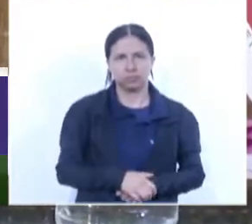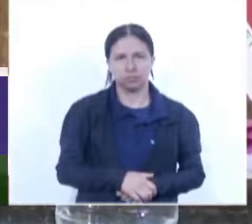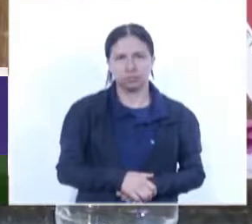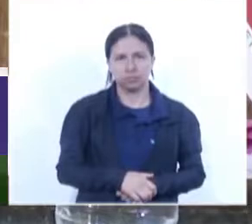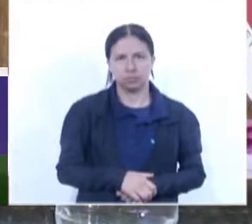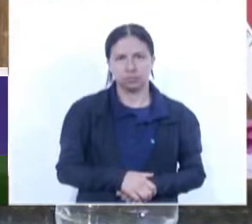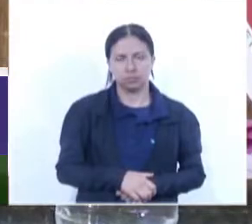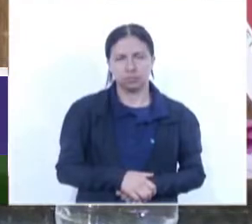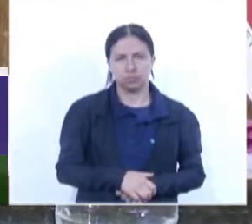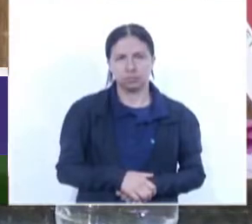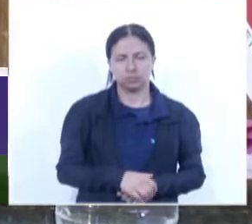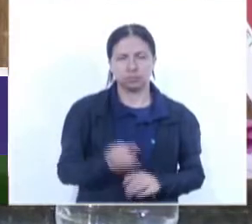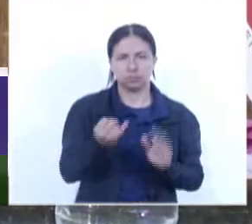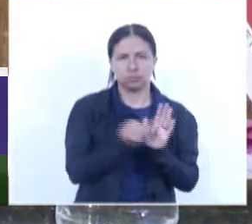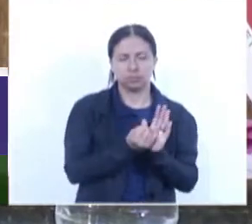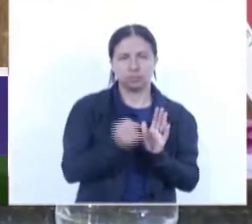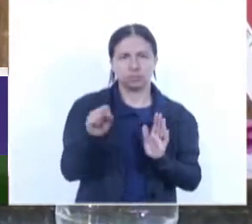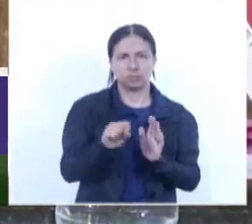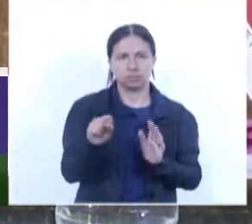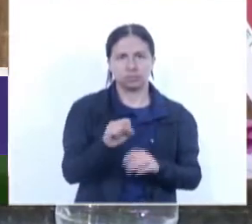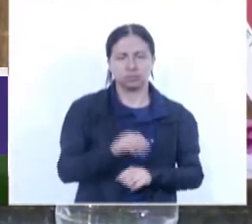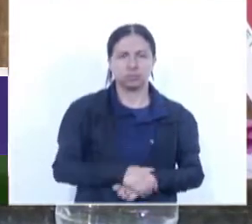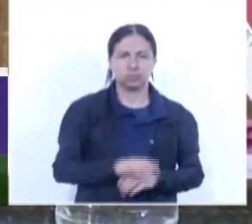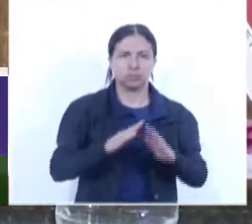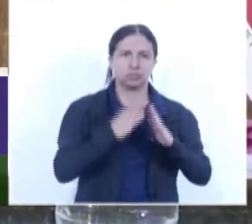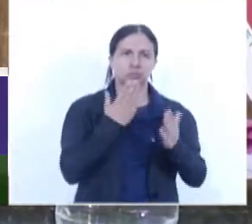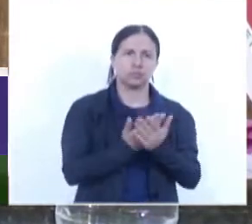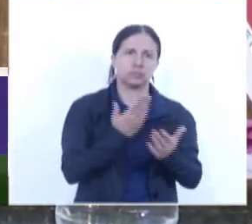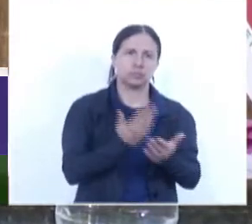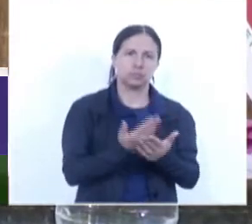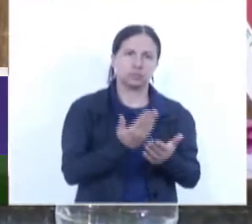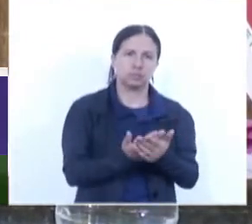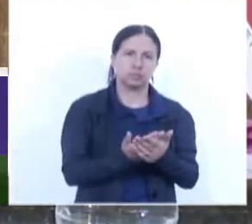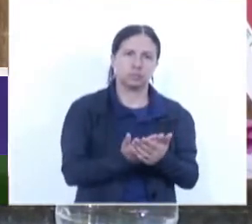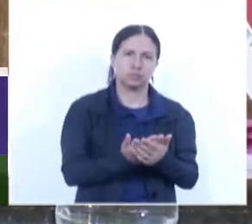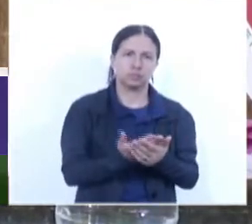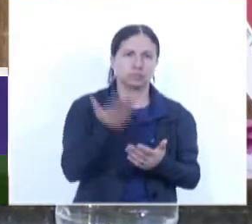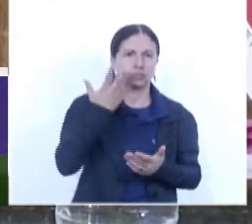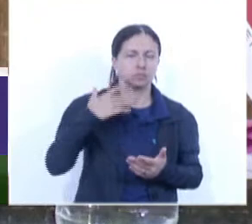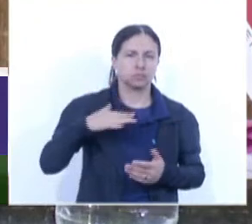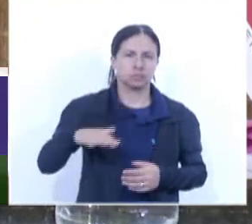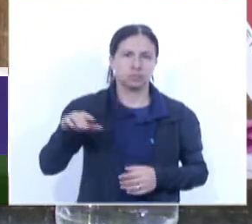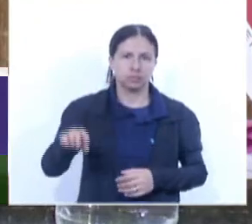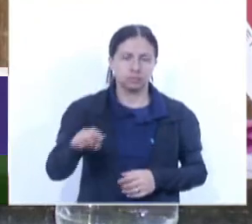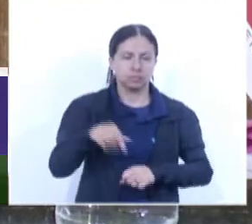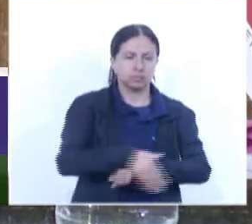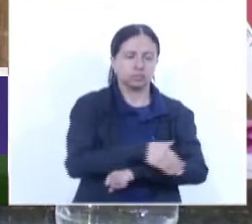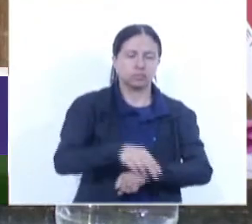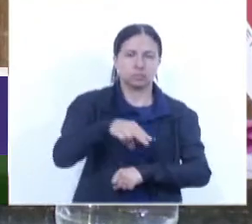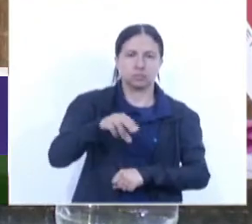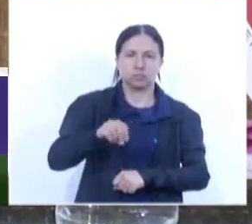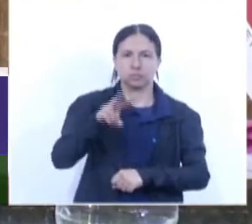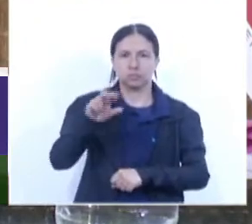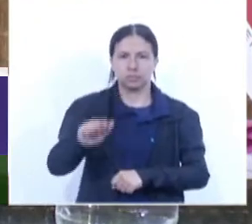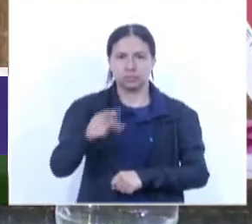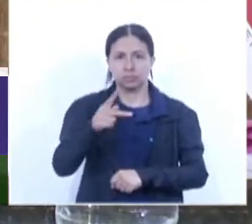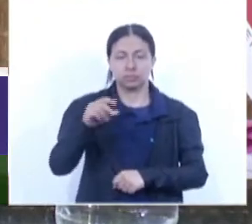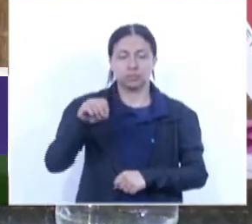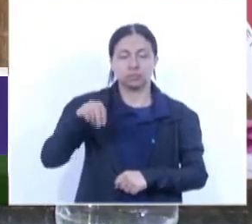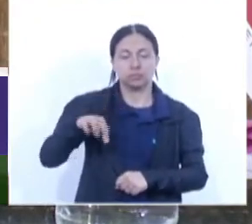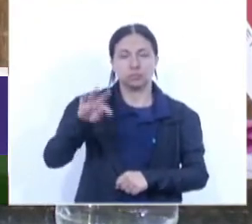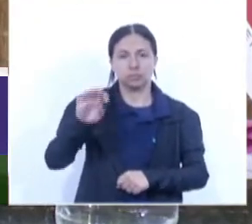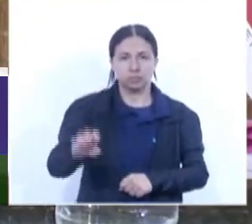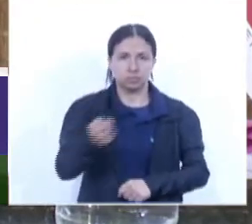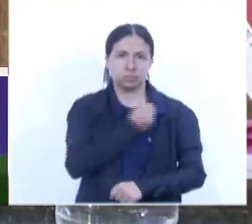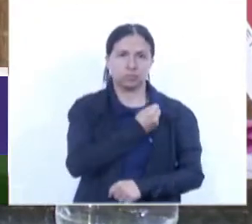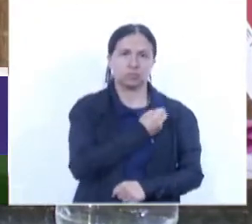e se os oitavo Escola Municipal de Educação Infantil Gravatá as localizada na Rua Nova Ponte número 500 no bairro Granada